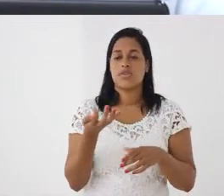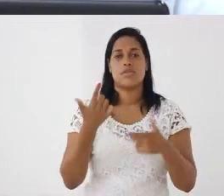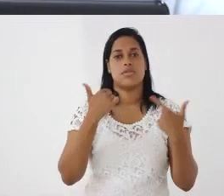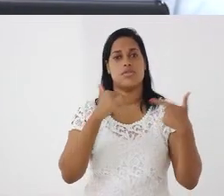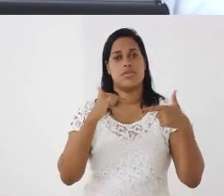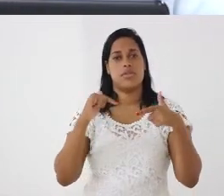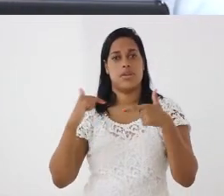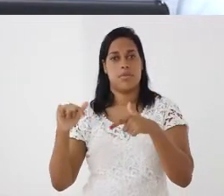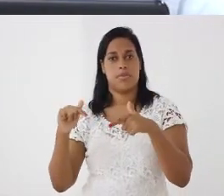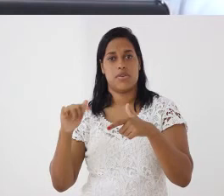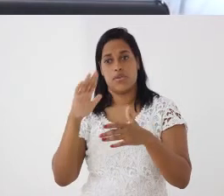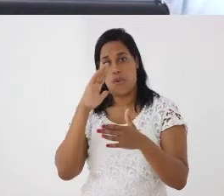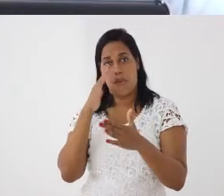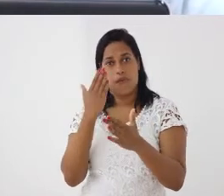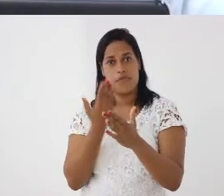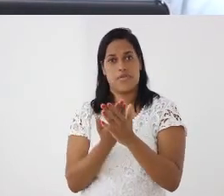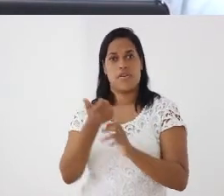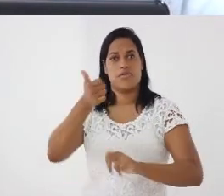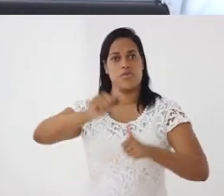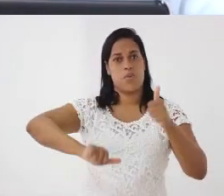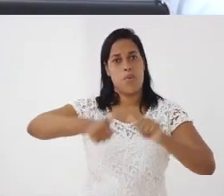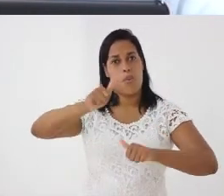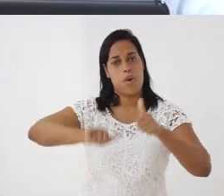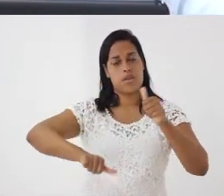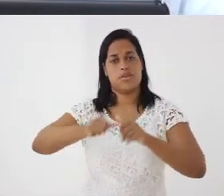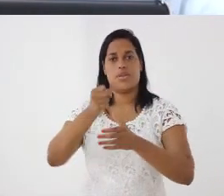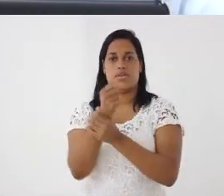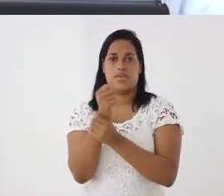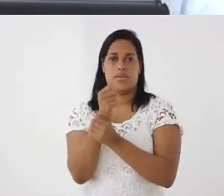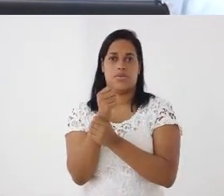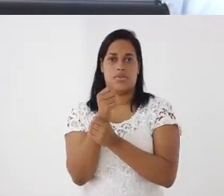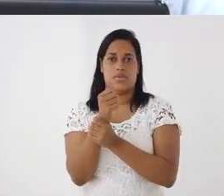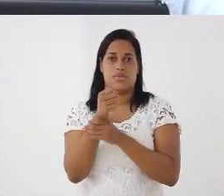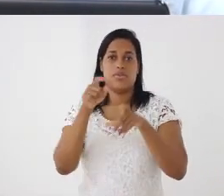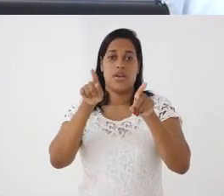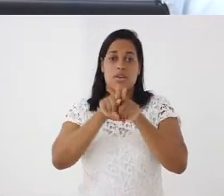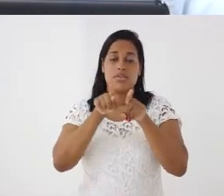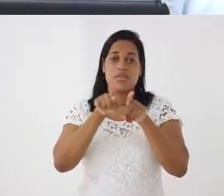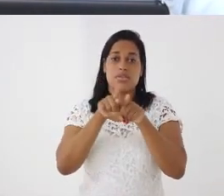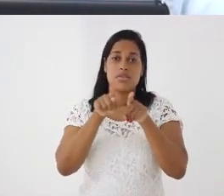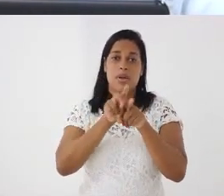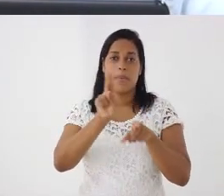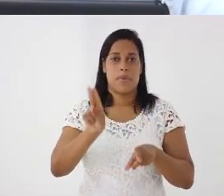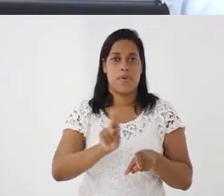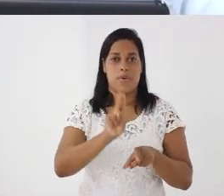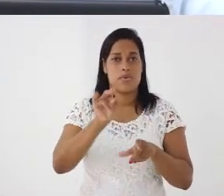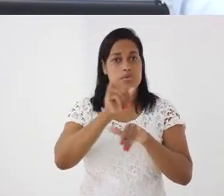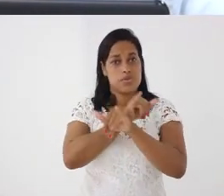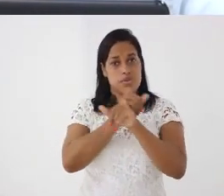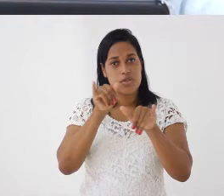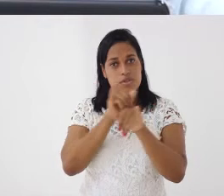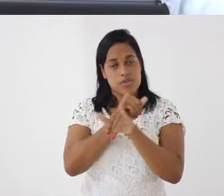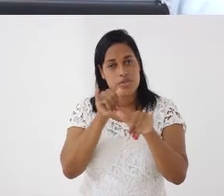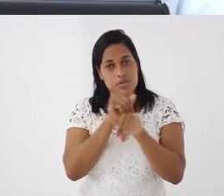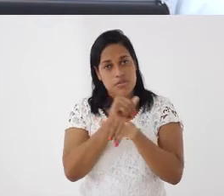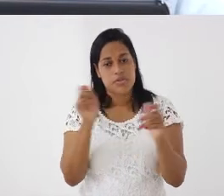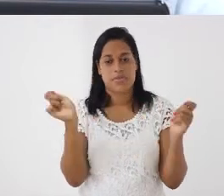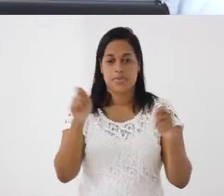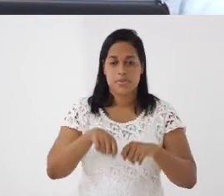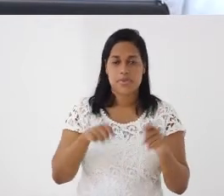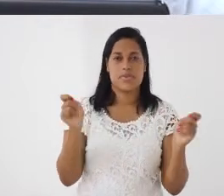serviços confiáveis em termos de qualidade e segurança. Fornecer instruções de uso, informar sobre os seus